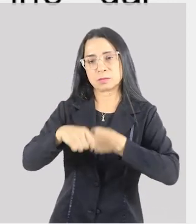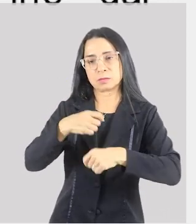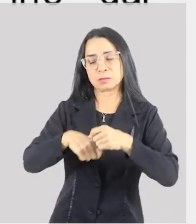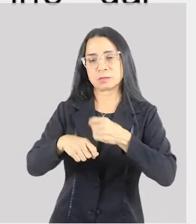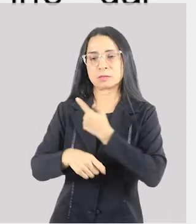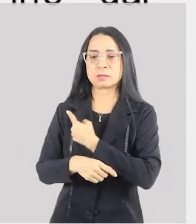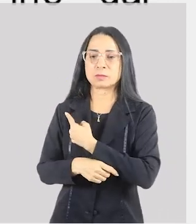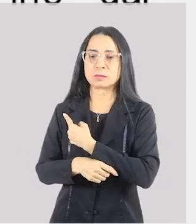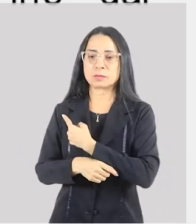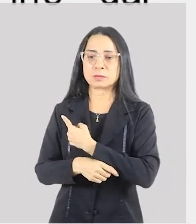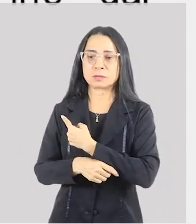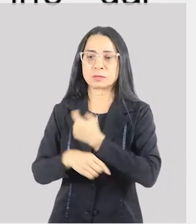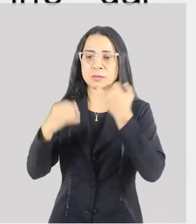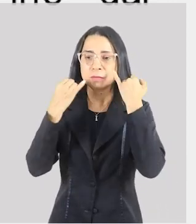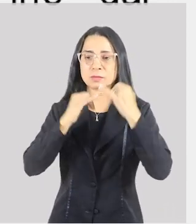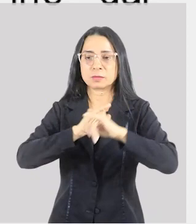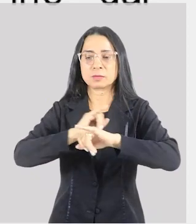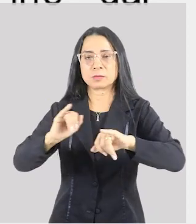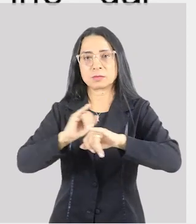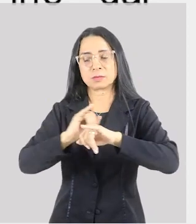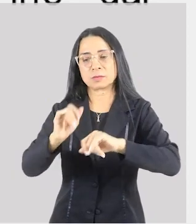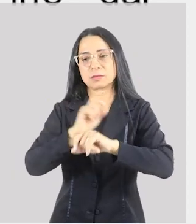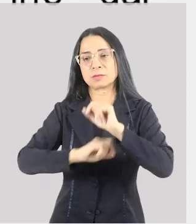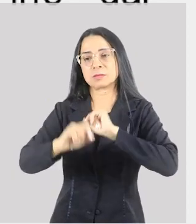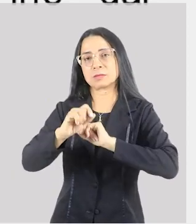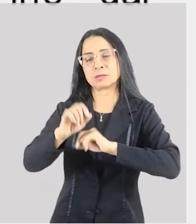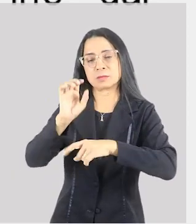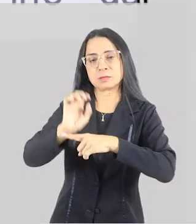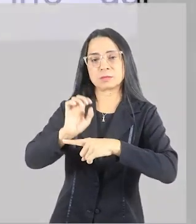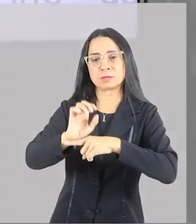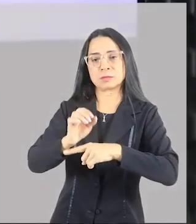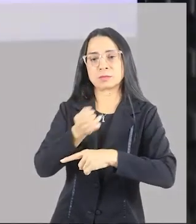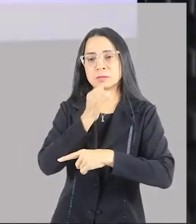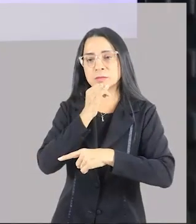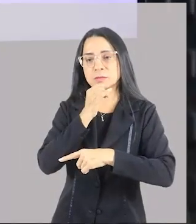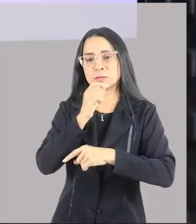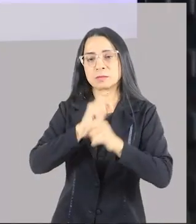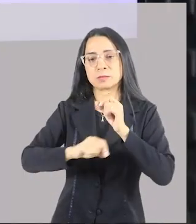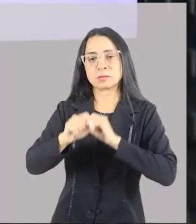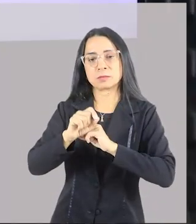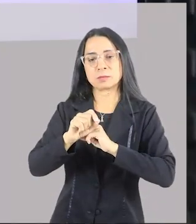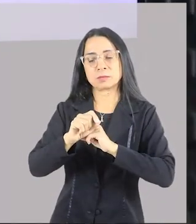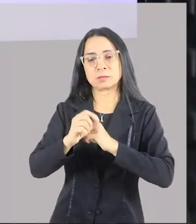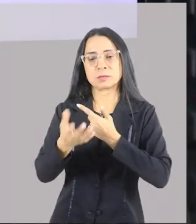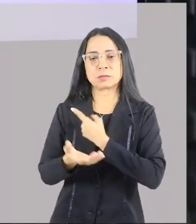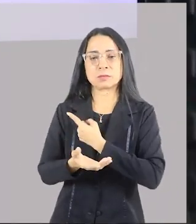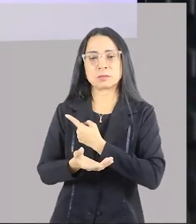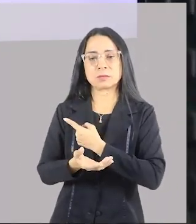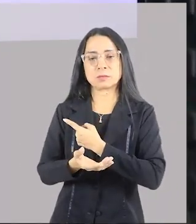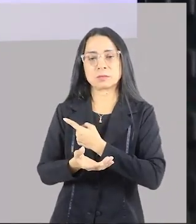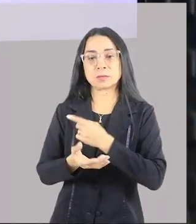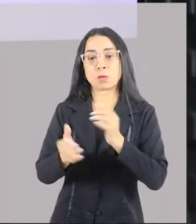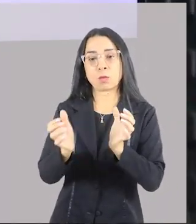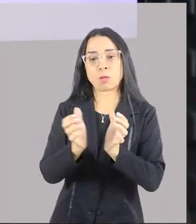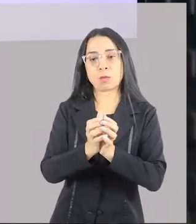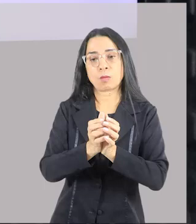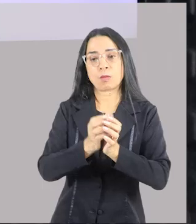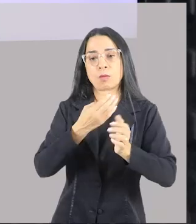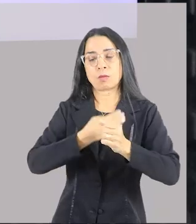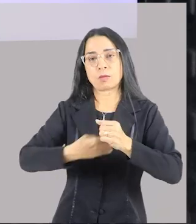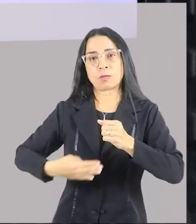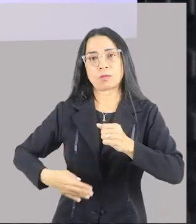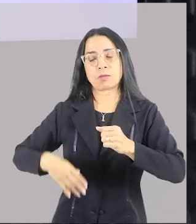do Estado ou de quem lhe faça as vezes, como, por exemplo, um concessionário do serviço público.